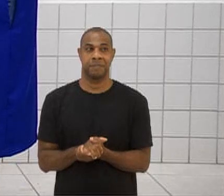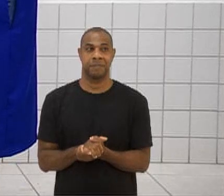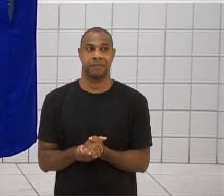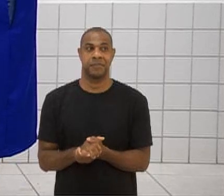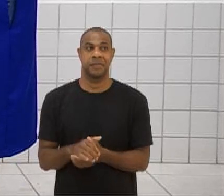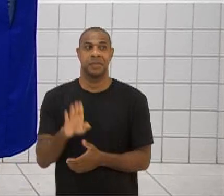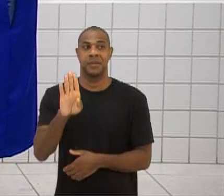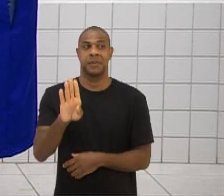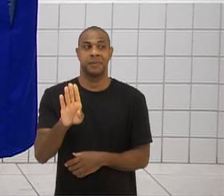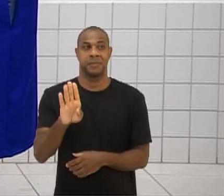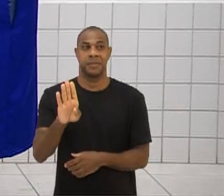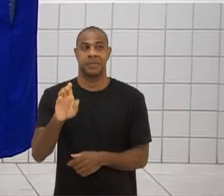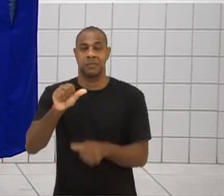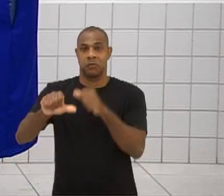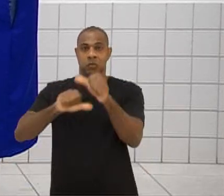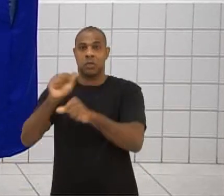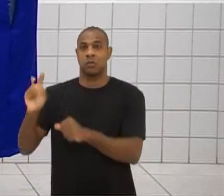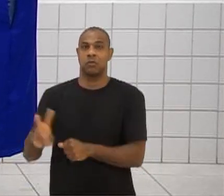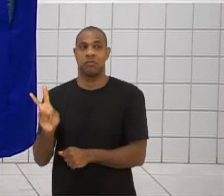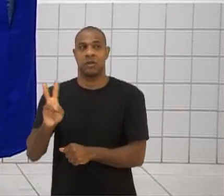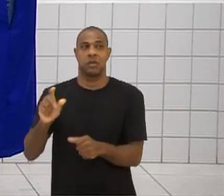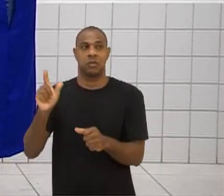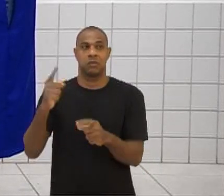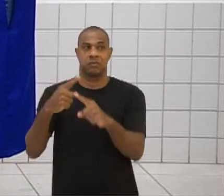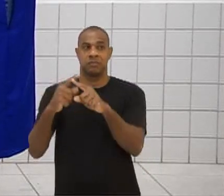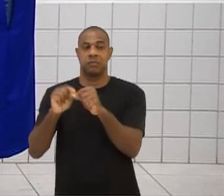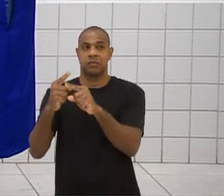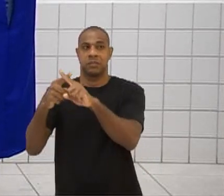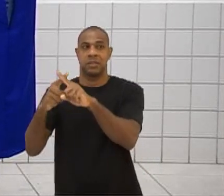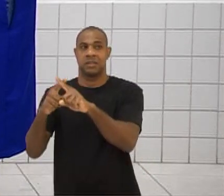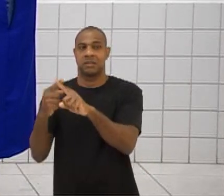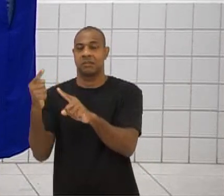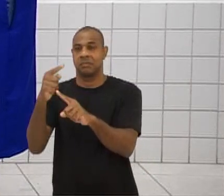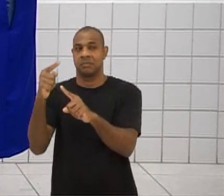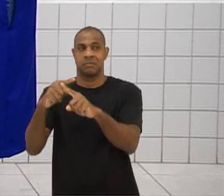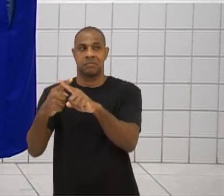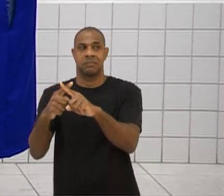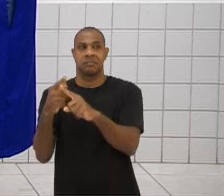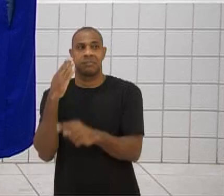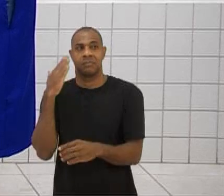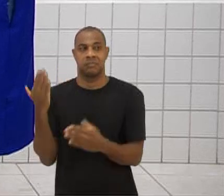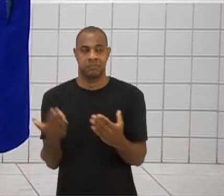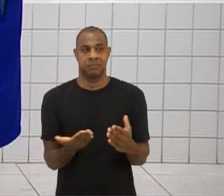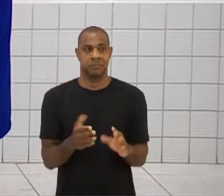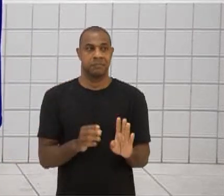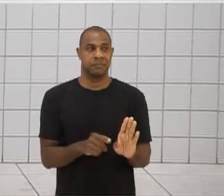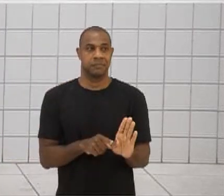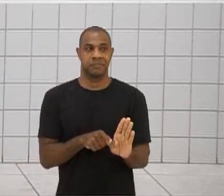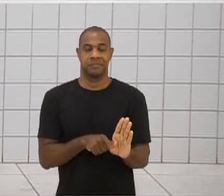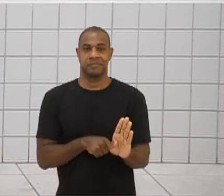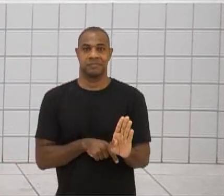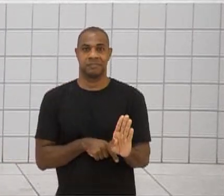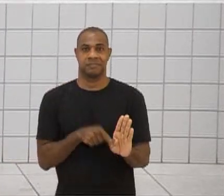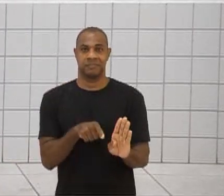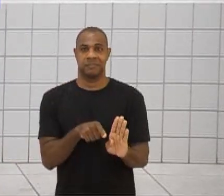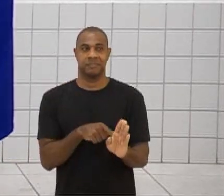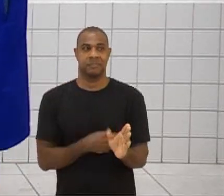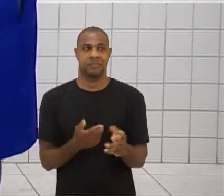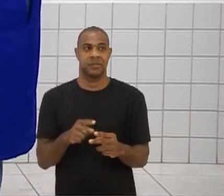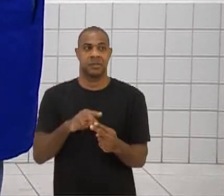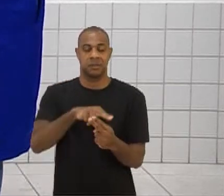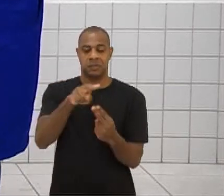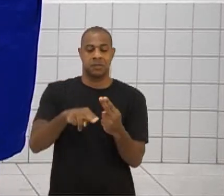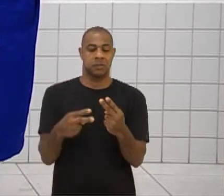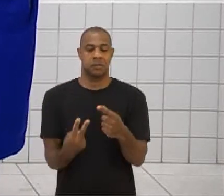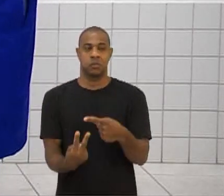isolando aqui, ó, trocando os valores, aqui fiz a simplificação. Π sobre 2, 90 graus, é igual a